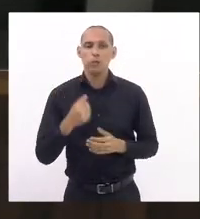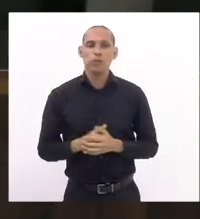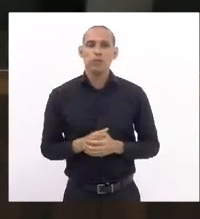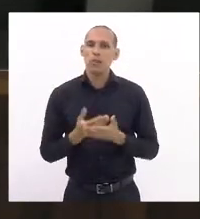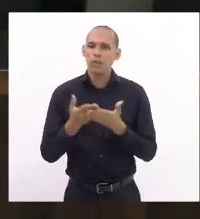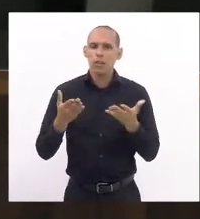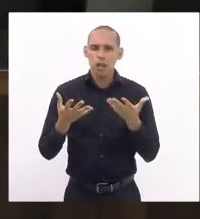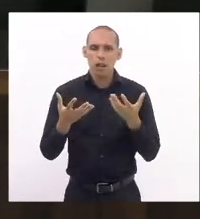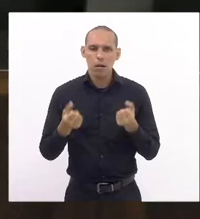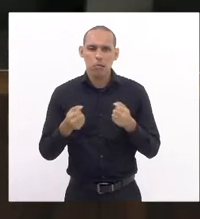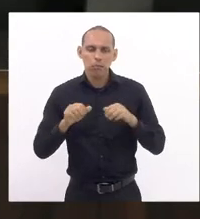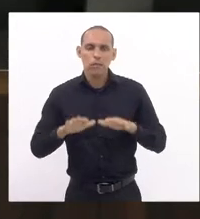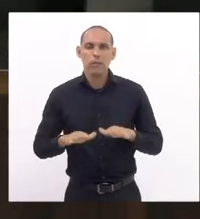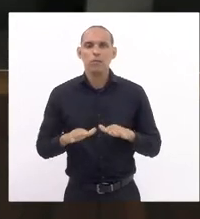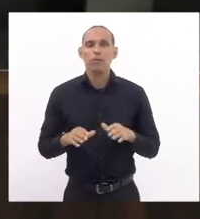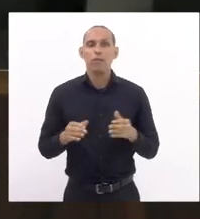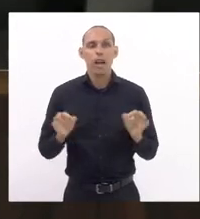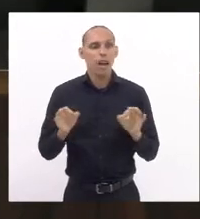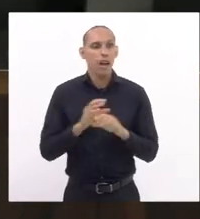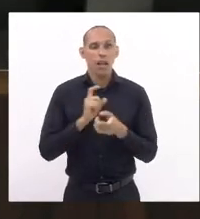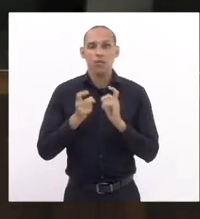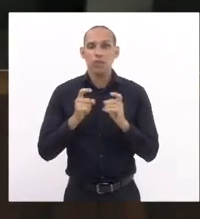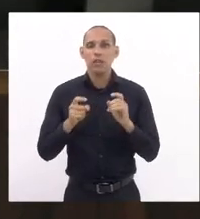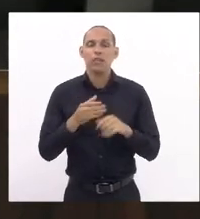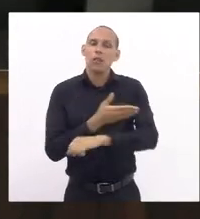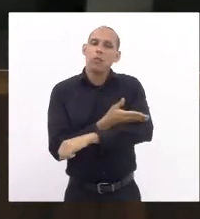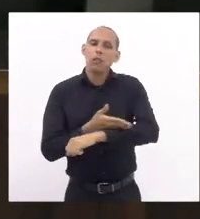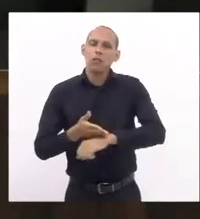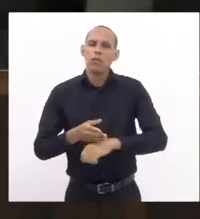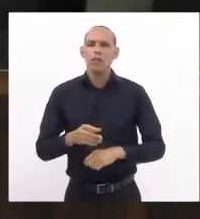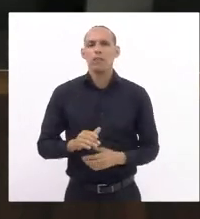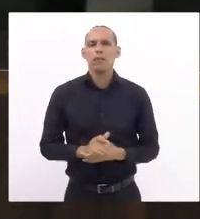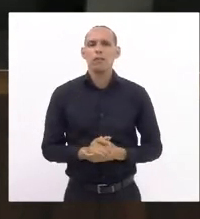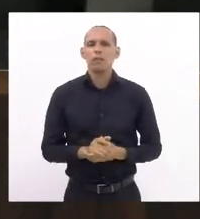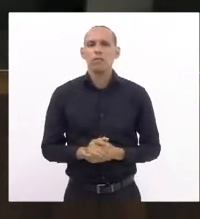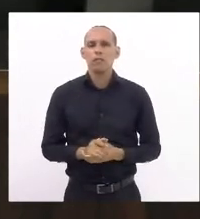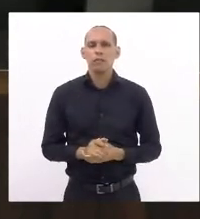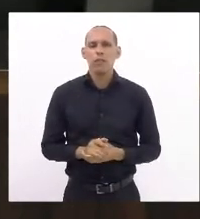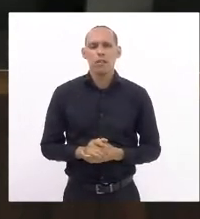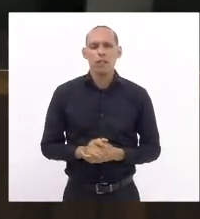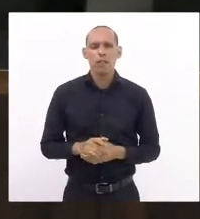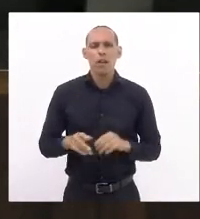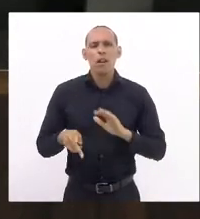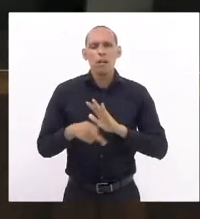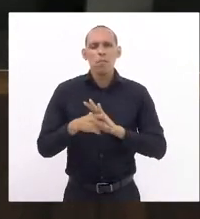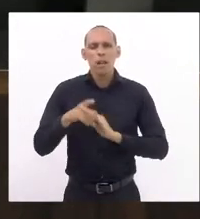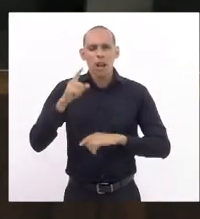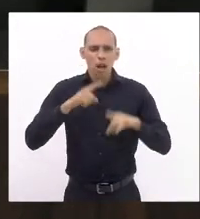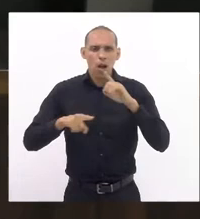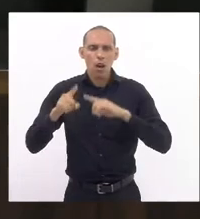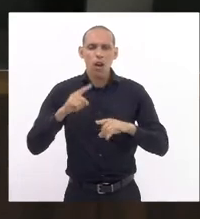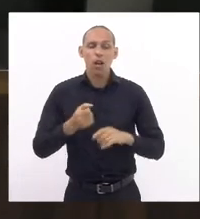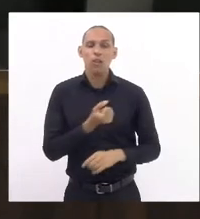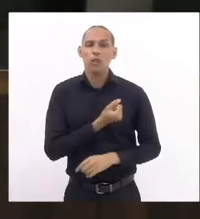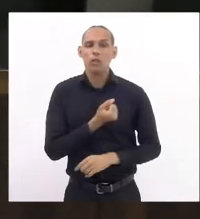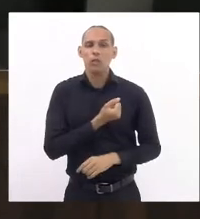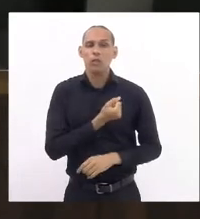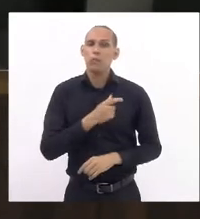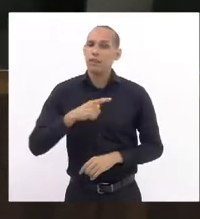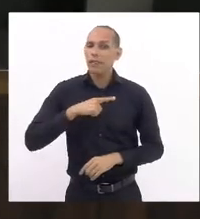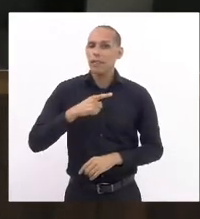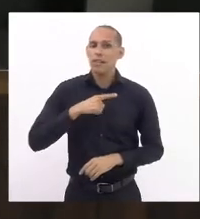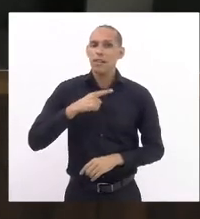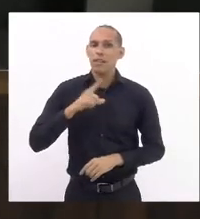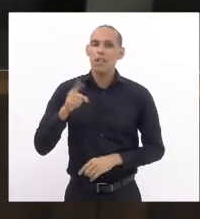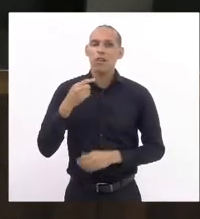que aprovam nisso, como estão aprovados. Está encerrada a sessão ordinária. Vai me dar um pela ordem, por favor. Havendo número legal sobre a proteção de Deus,